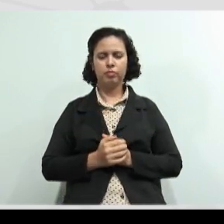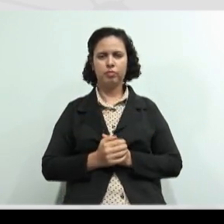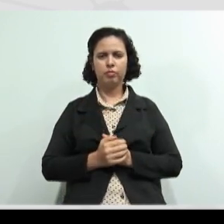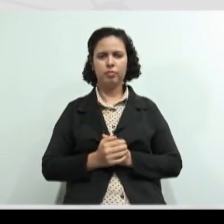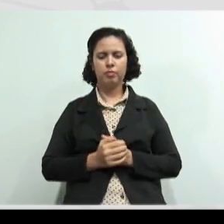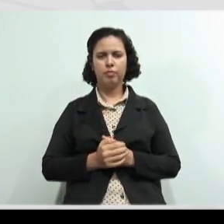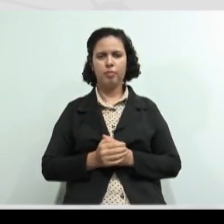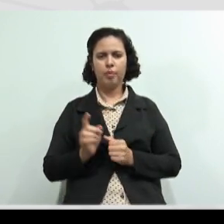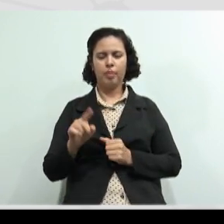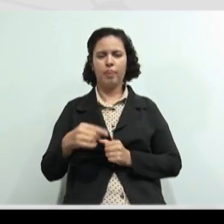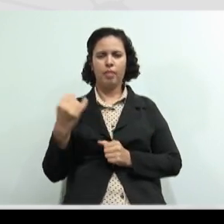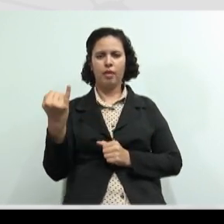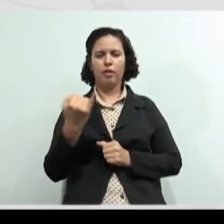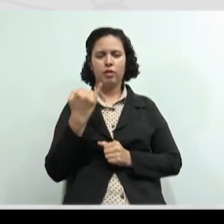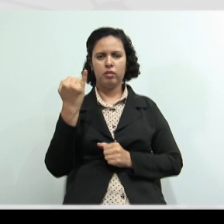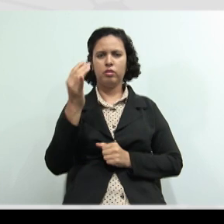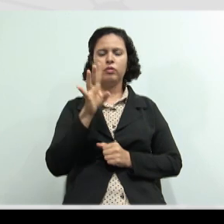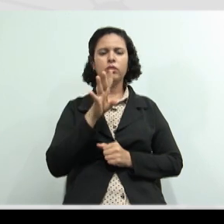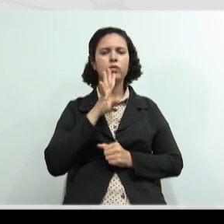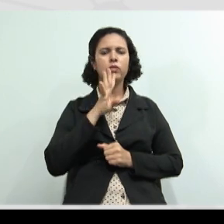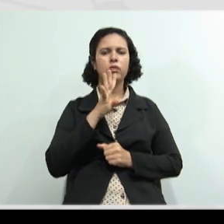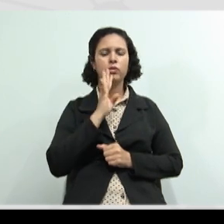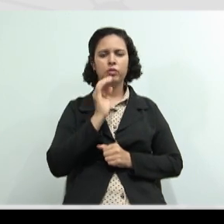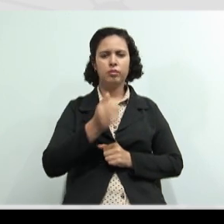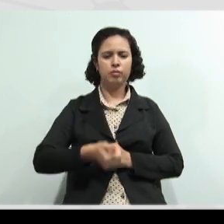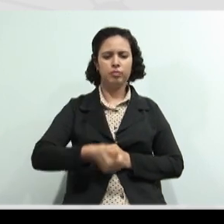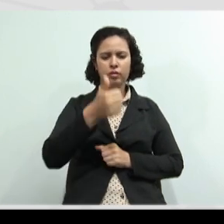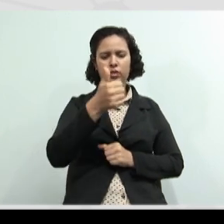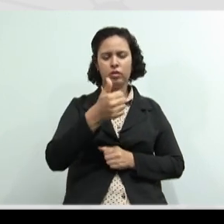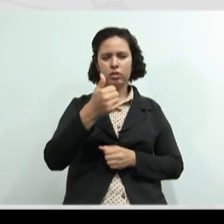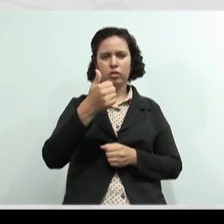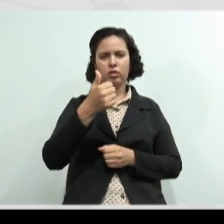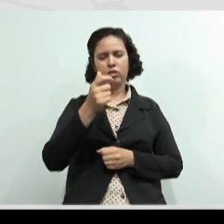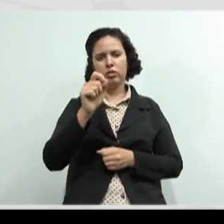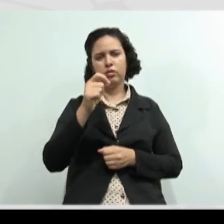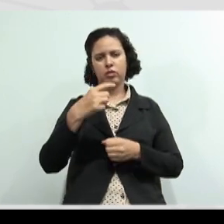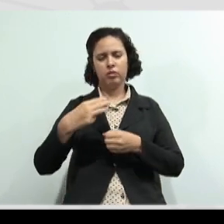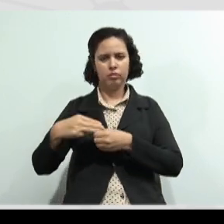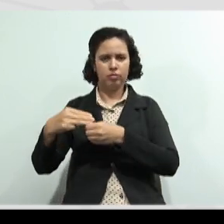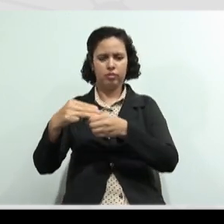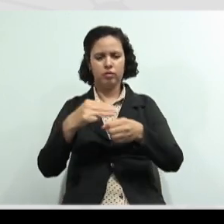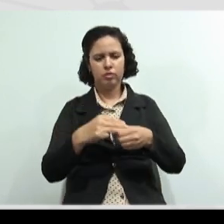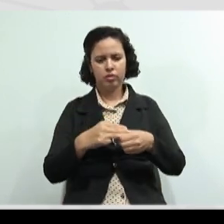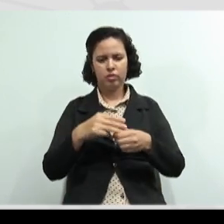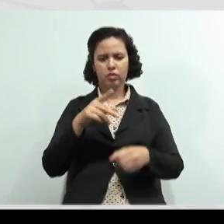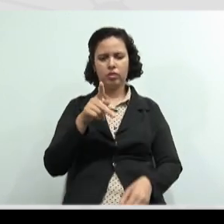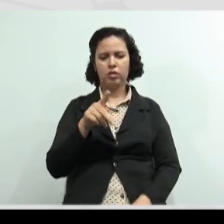verifiquem no seu município, conheçam melhor seu município por meio desses programas. O PRONAF é bastante